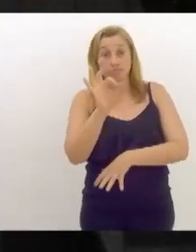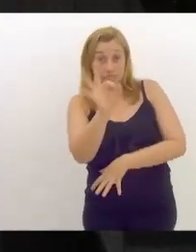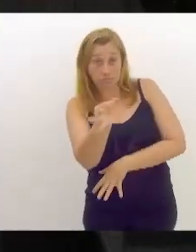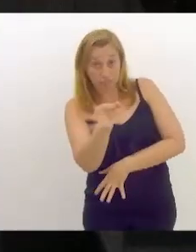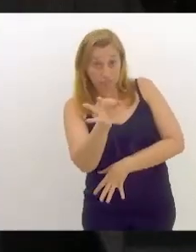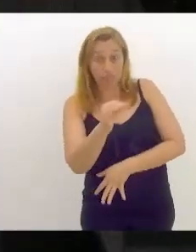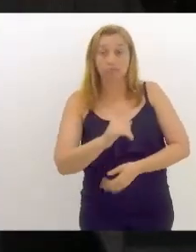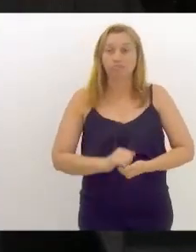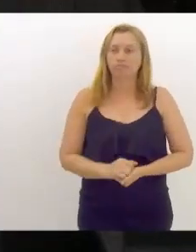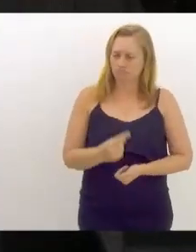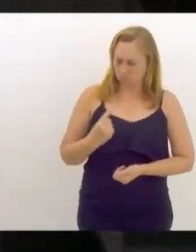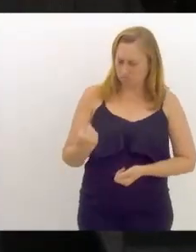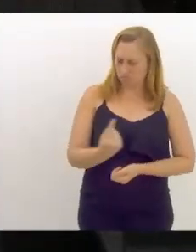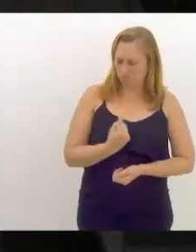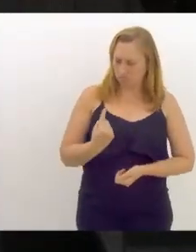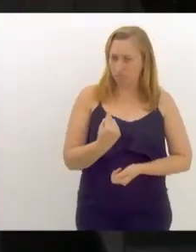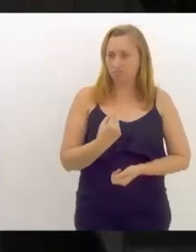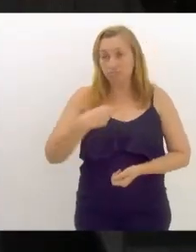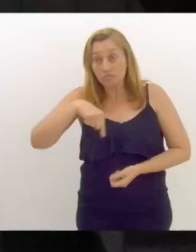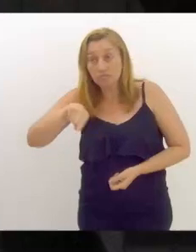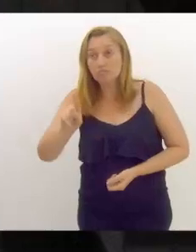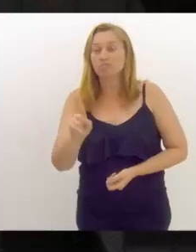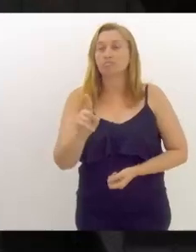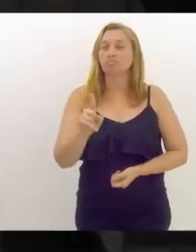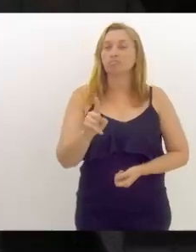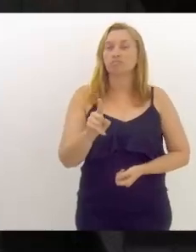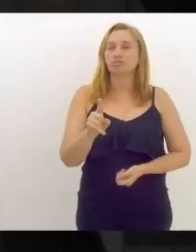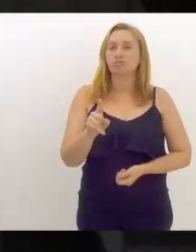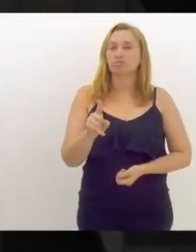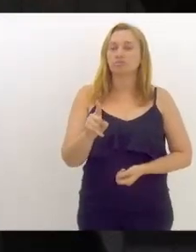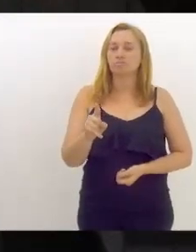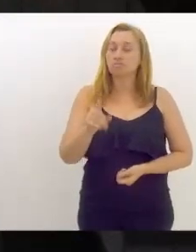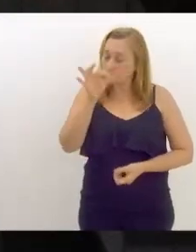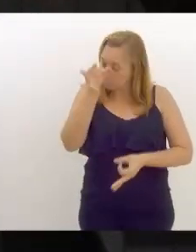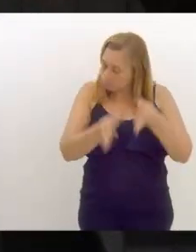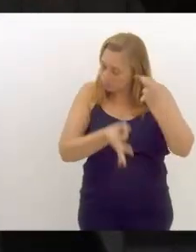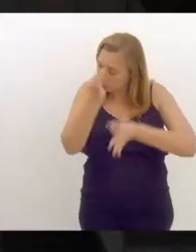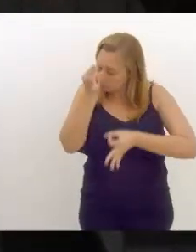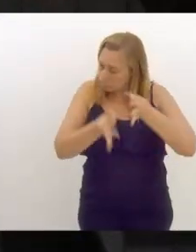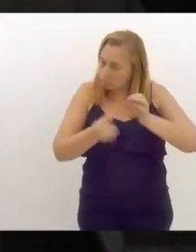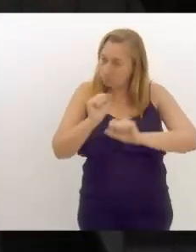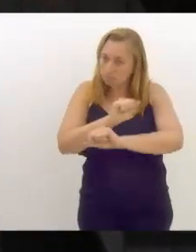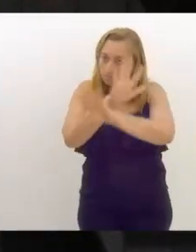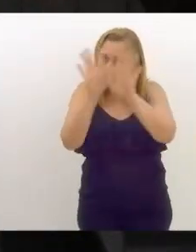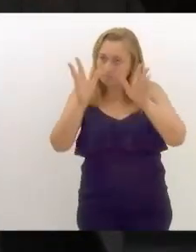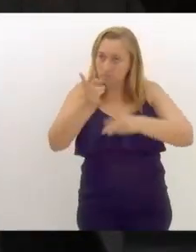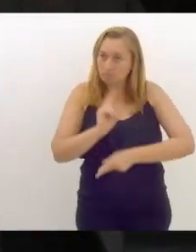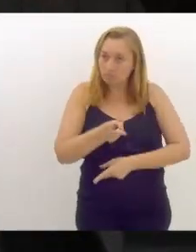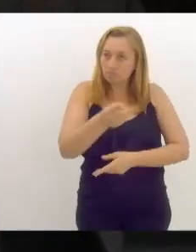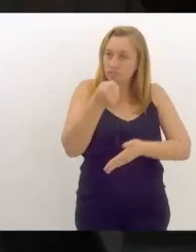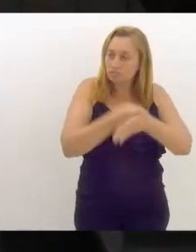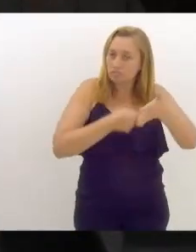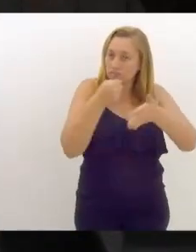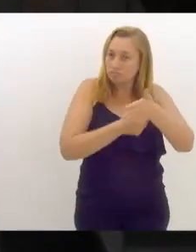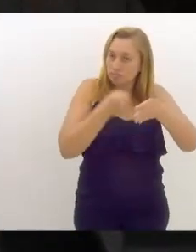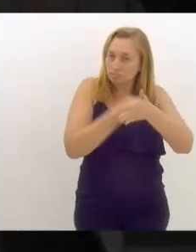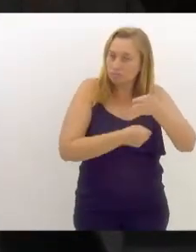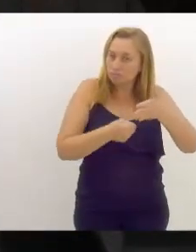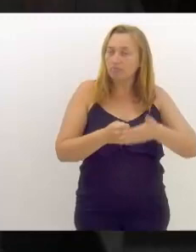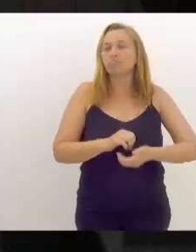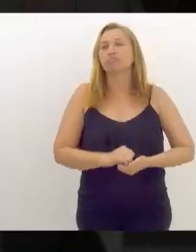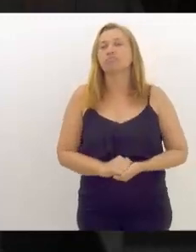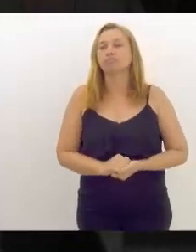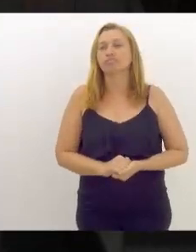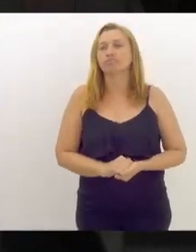certeza que nós iremos, de forma limpa, justa e transparente, continuar a nossa luta para que